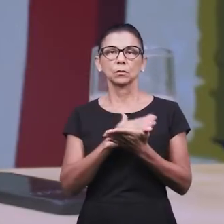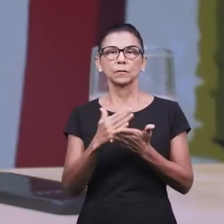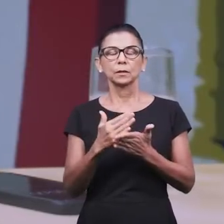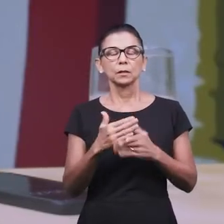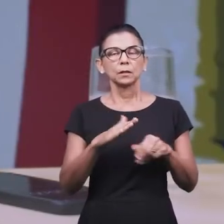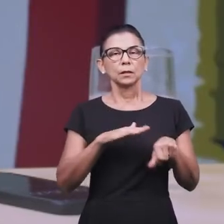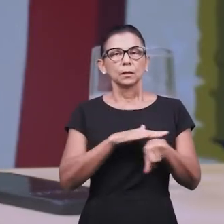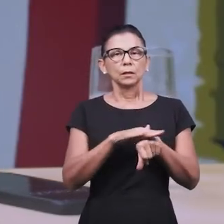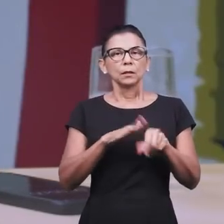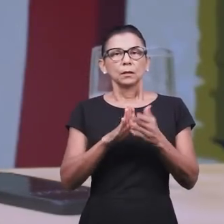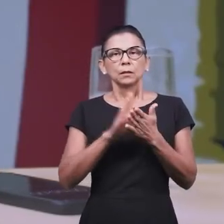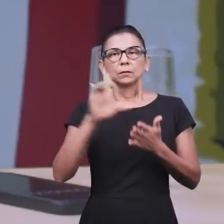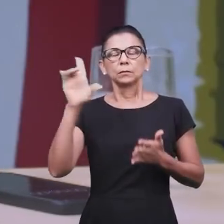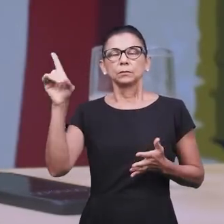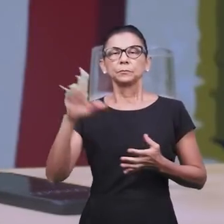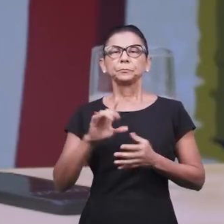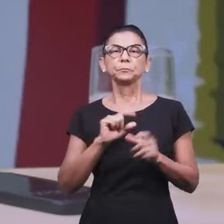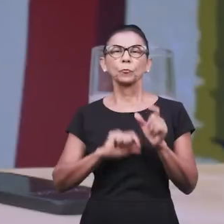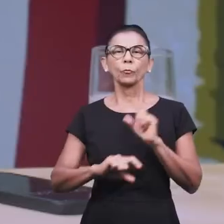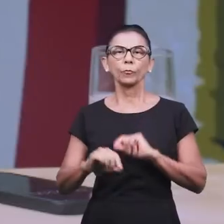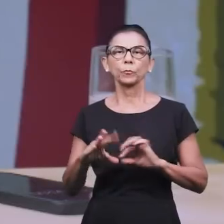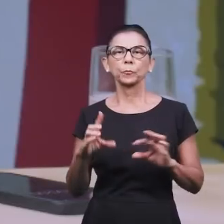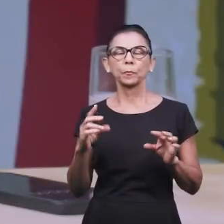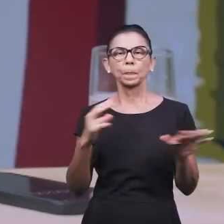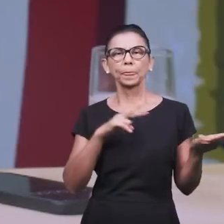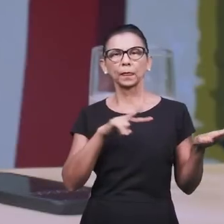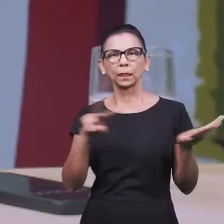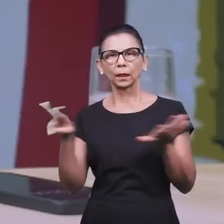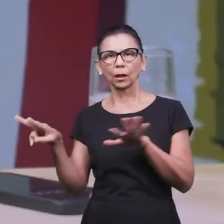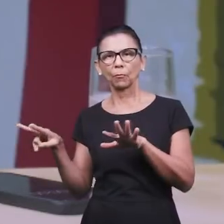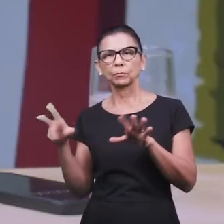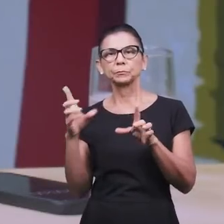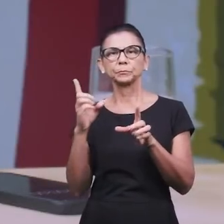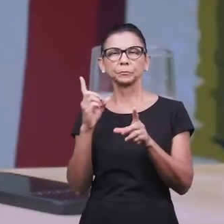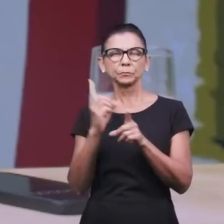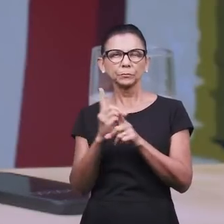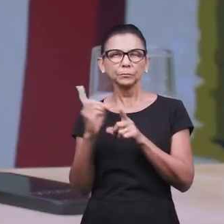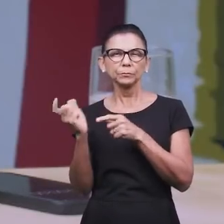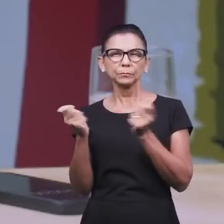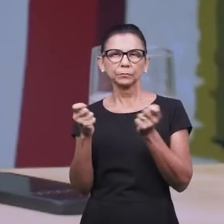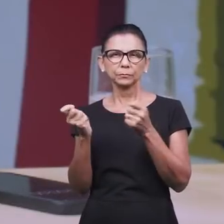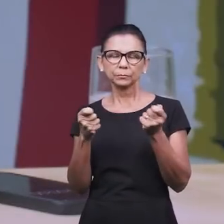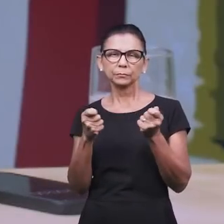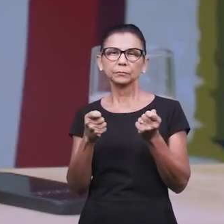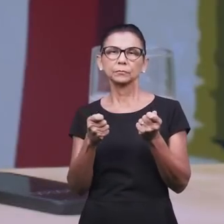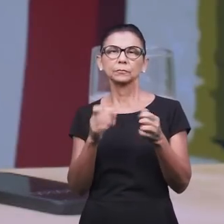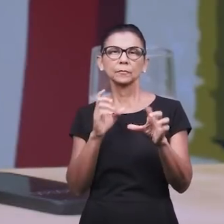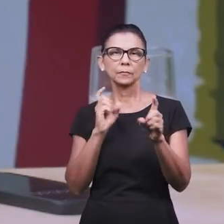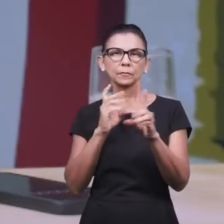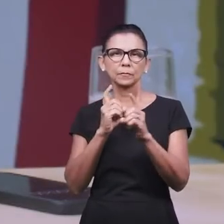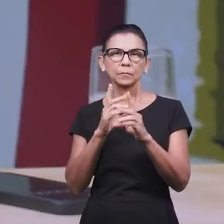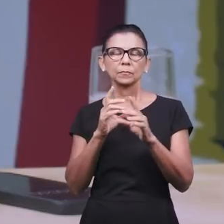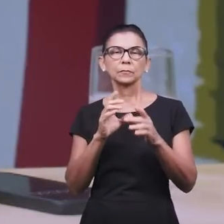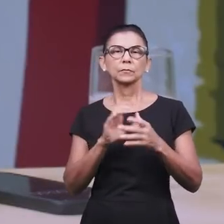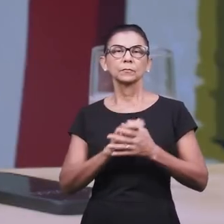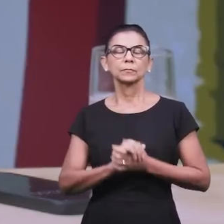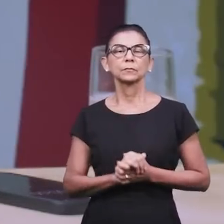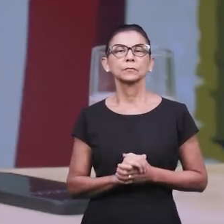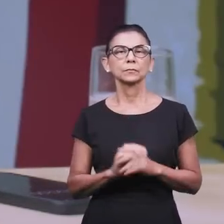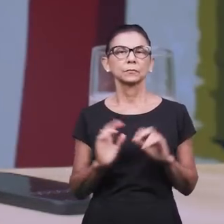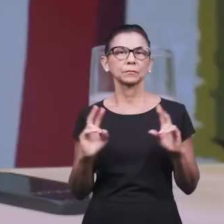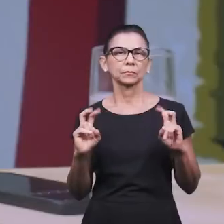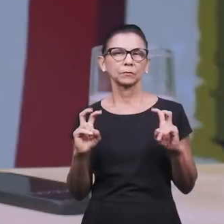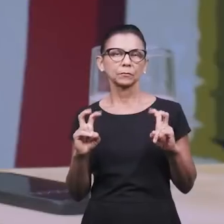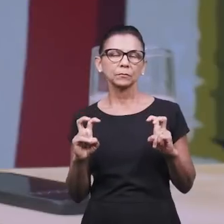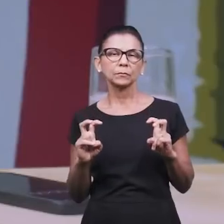programa Conversas Bíblicas, que é este encontro semanal que nós temos para tratar de assuntos doutrinários e que tem sido uma